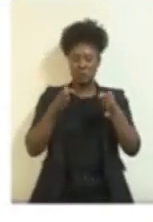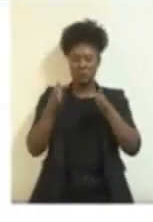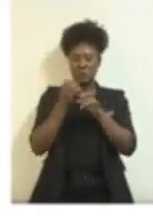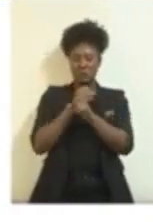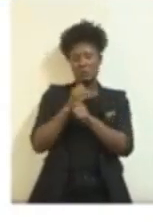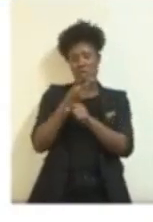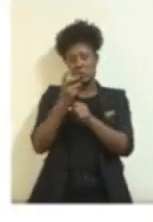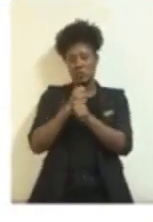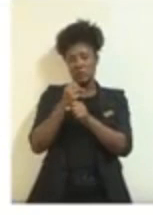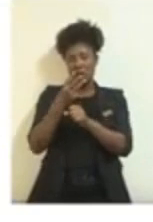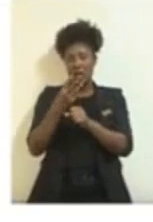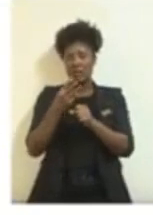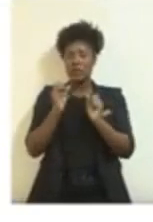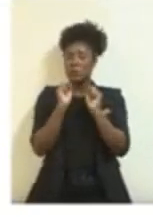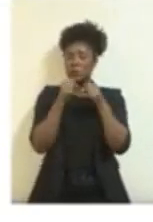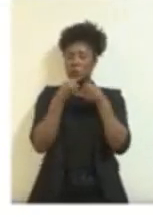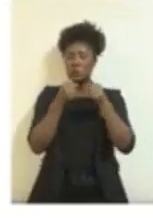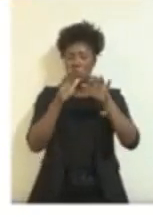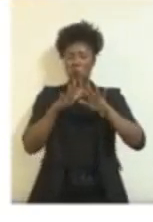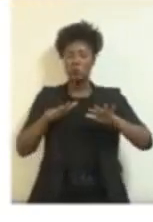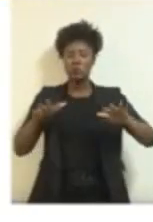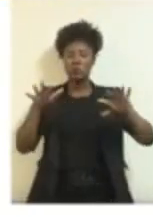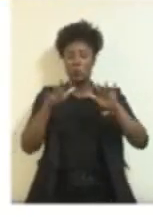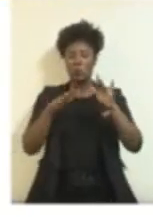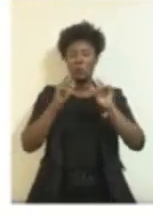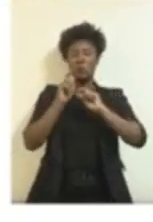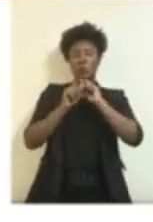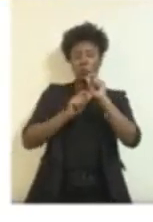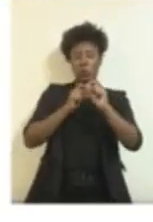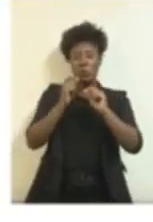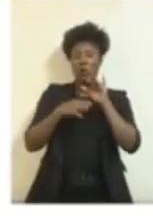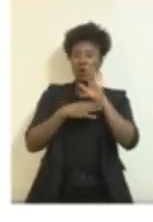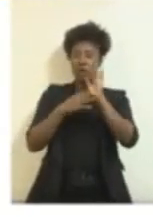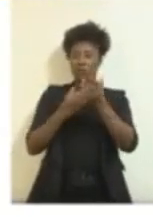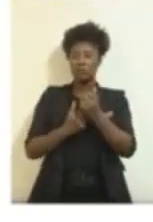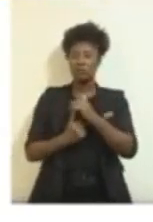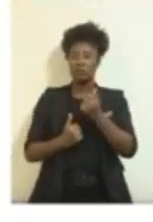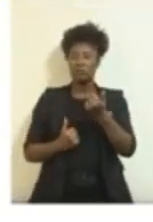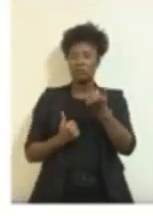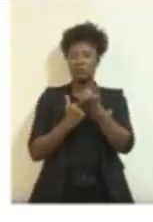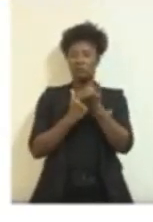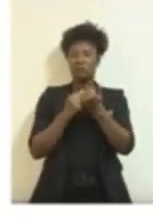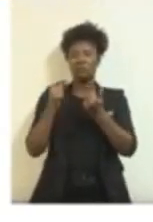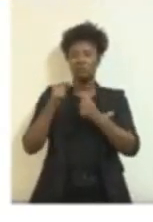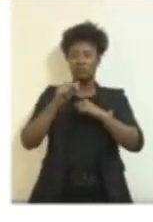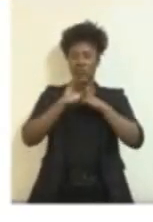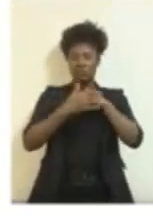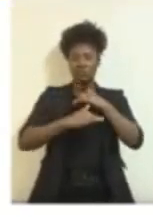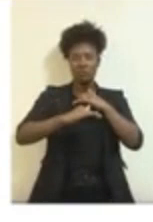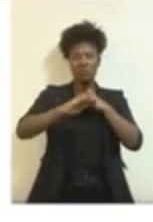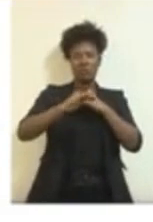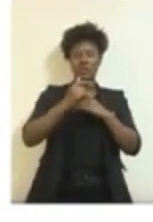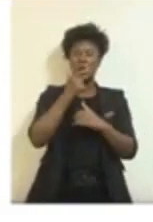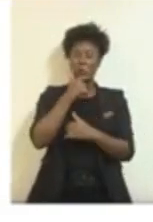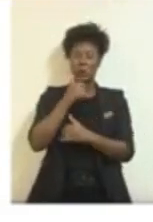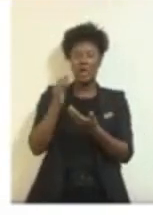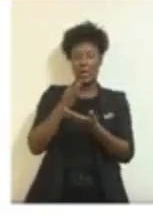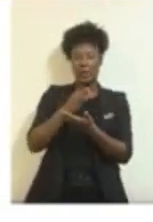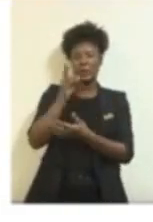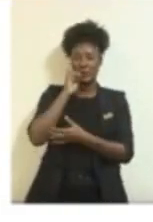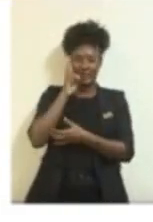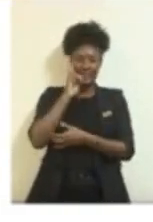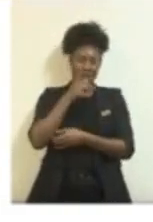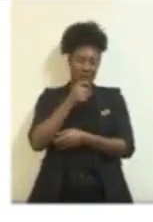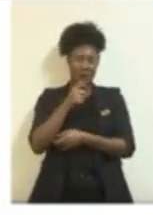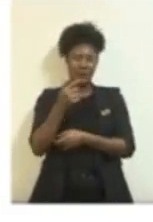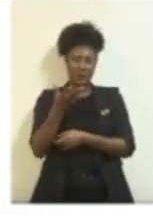coletivo de compilar toda a biodiversidade do bioma Pampa. Acho que o primeiro bioma que fez isso, tudo bem, no nosso é menor, é mais fácil, né?